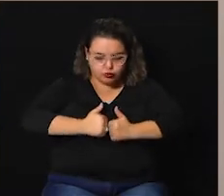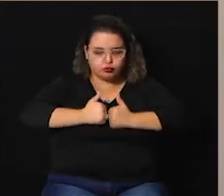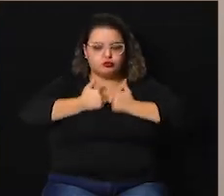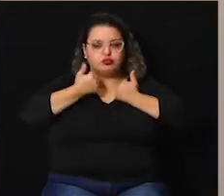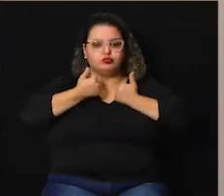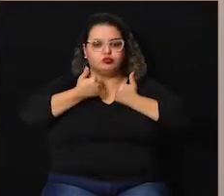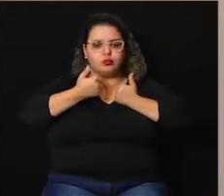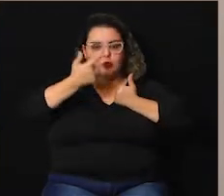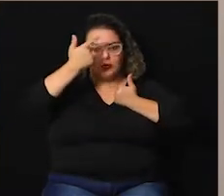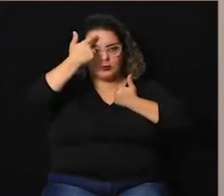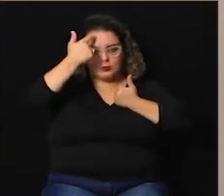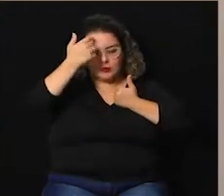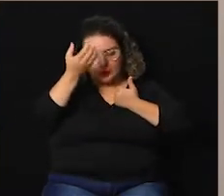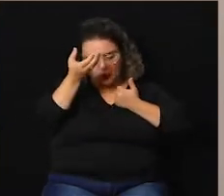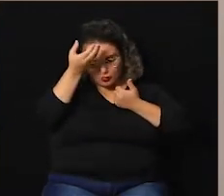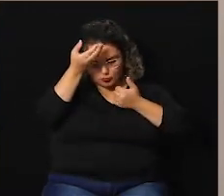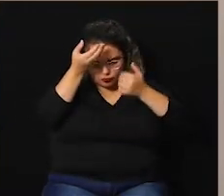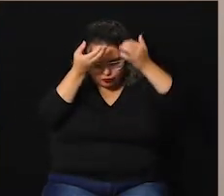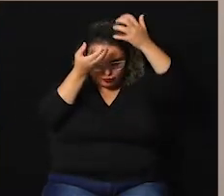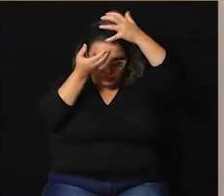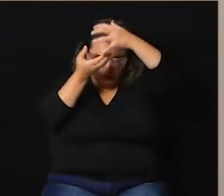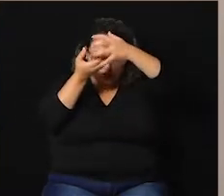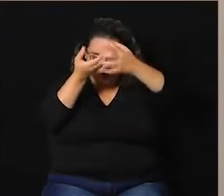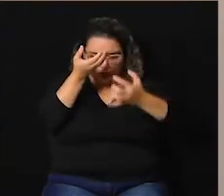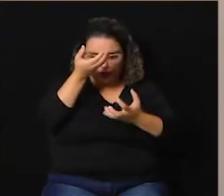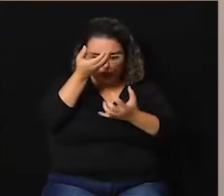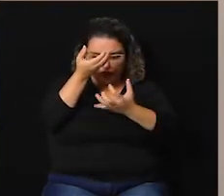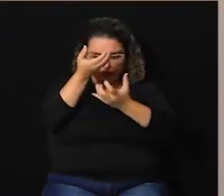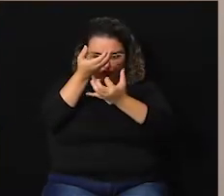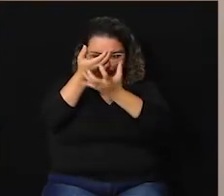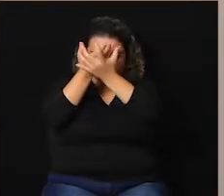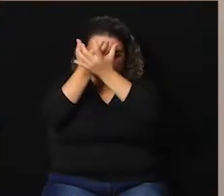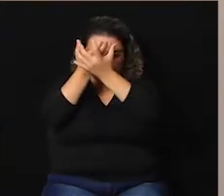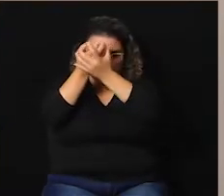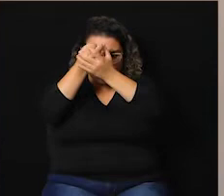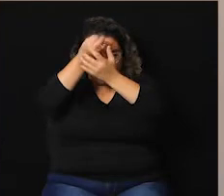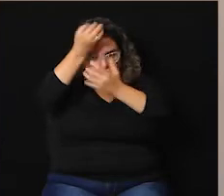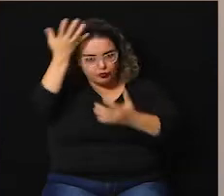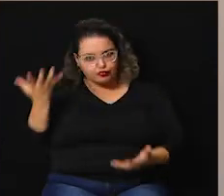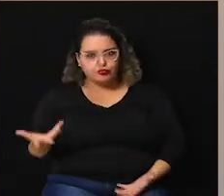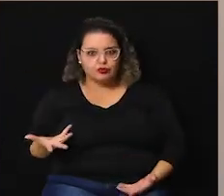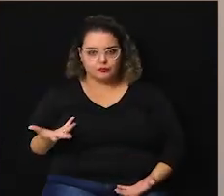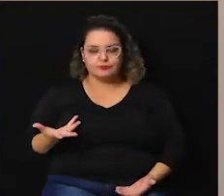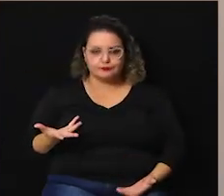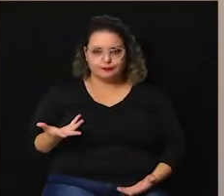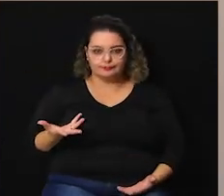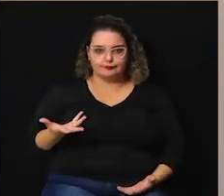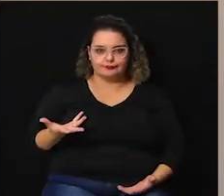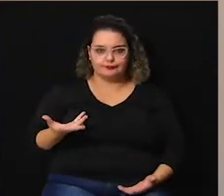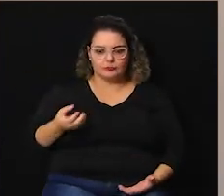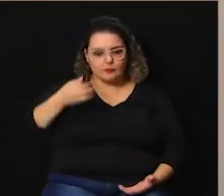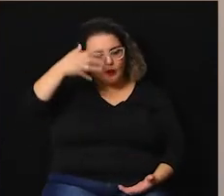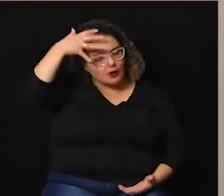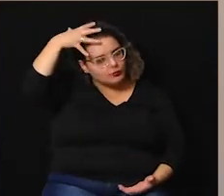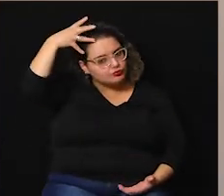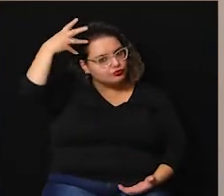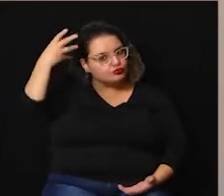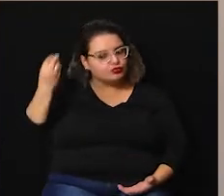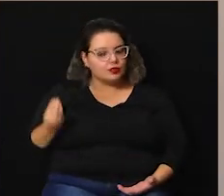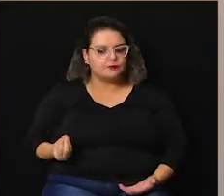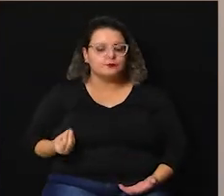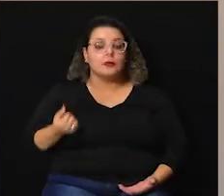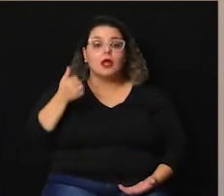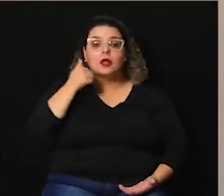capilar e a queda é abrupta e imediata. No caso da alopecia androgênica, na